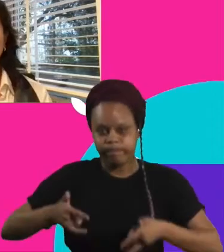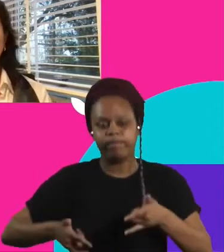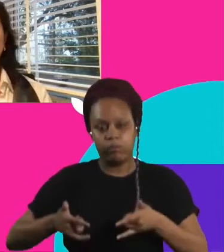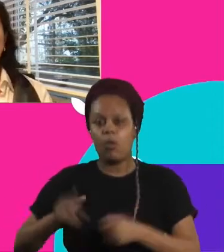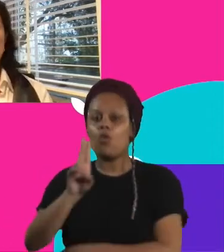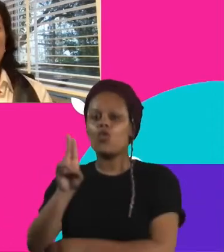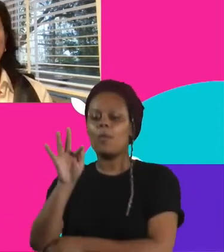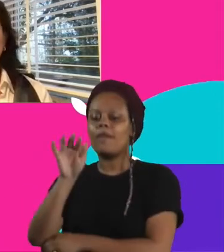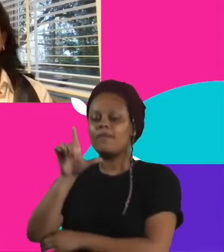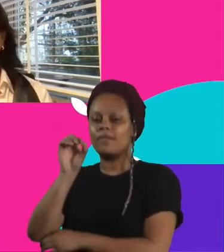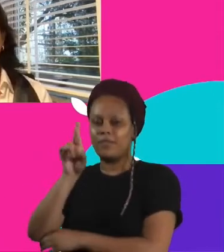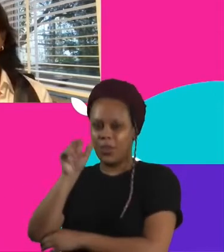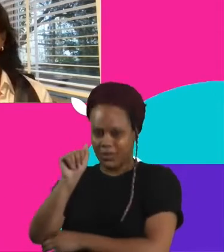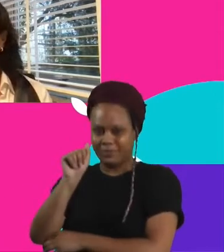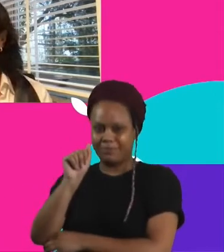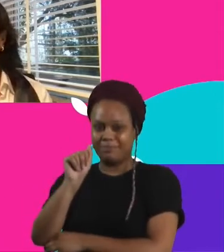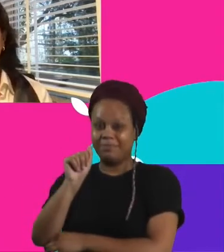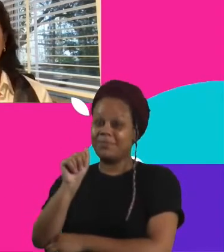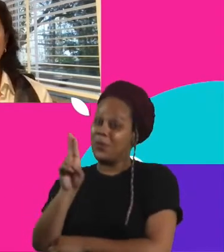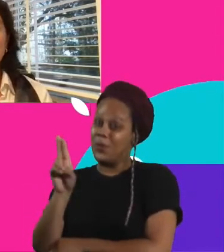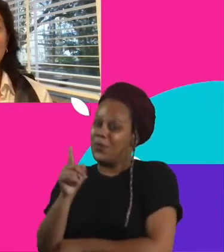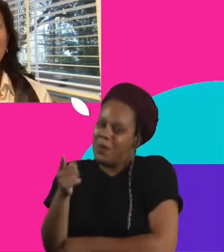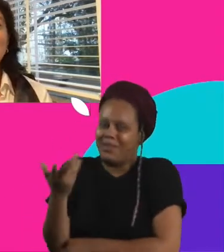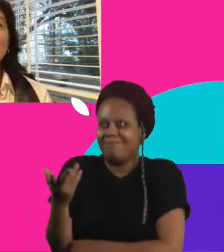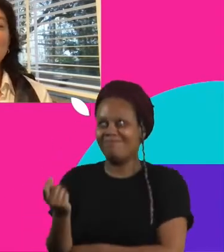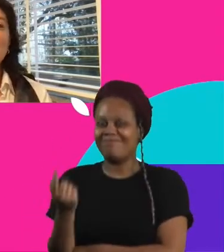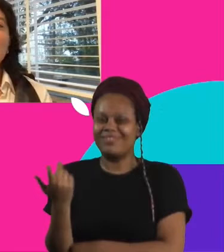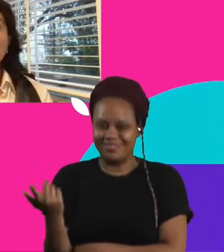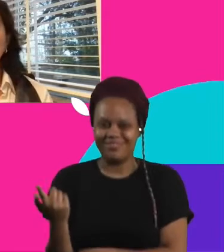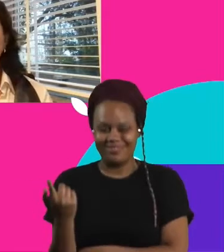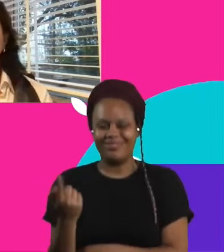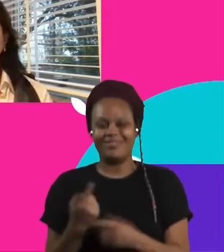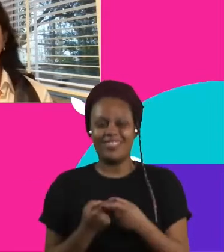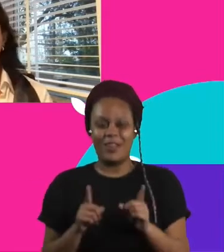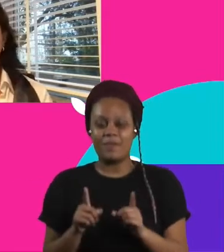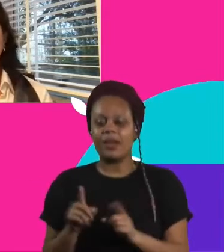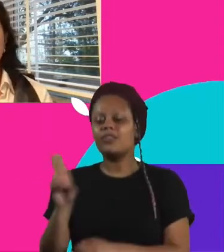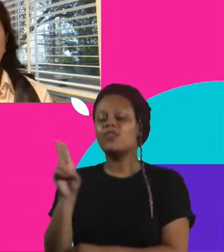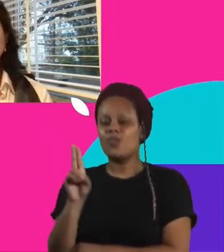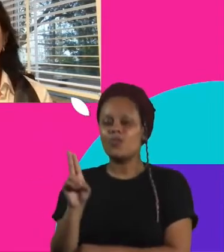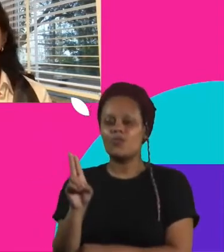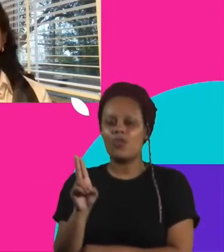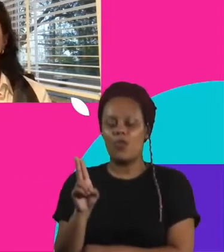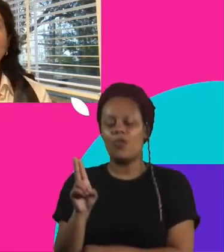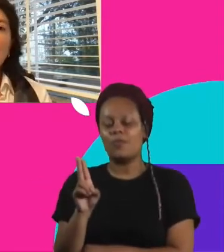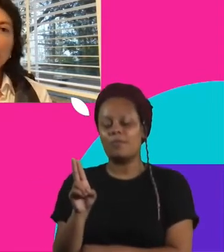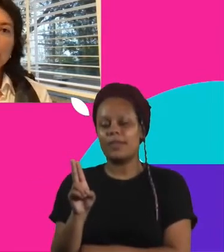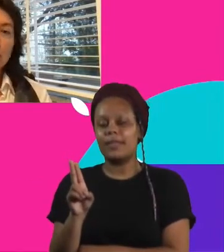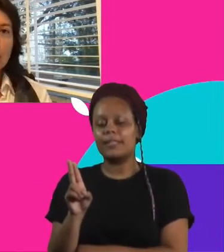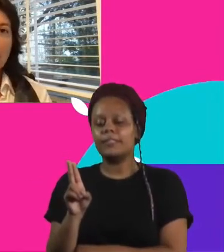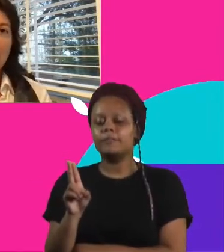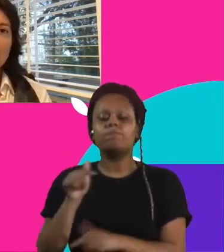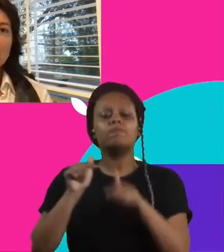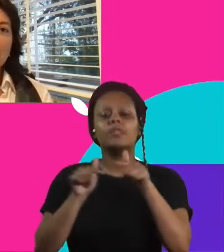Flora. Por incrível que pareça, o nome é muito inusitado, mas muito feliz, porque é um bot que trabalha licenciamento ambiental